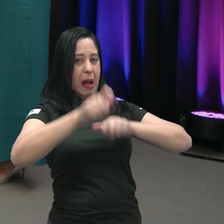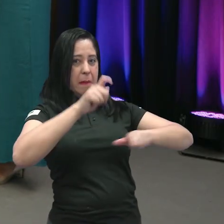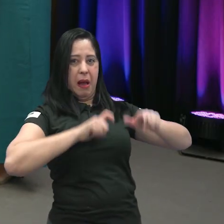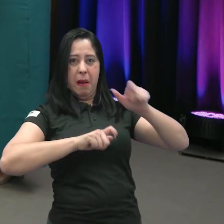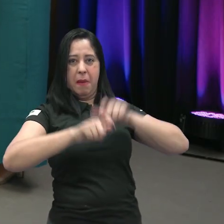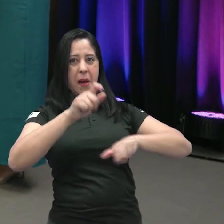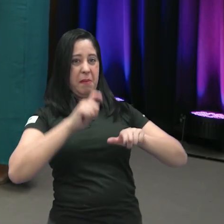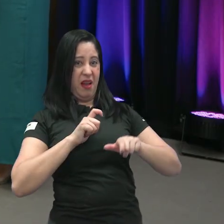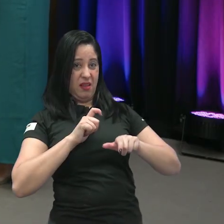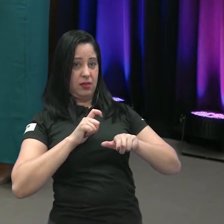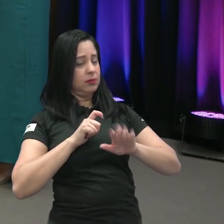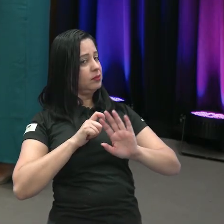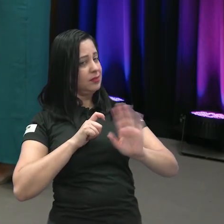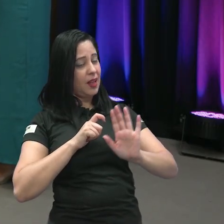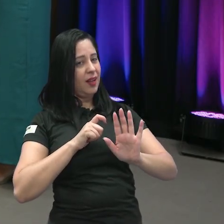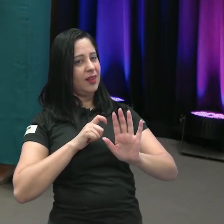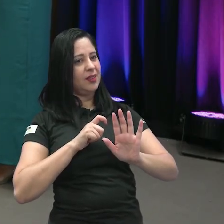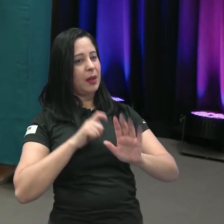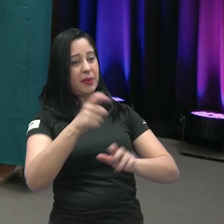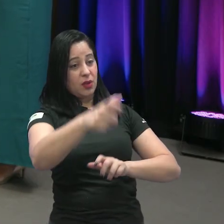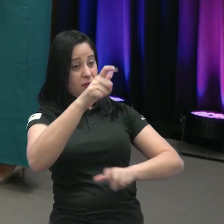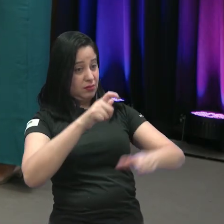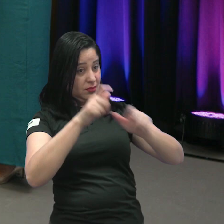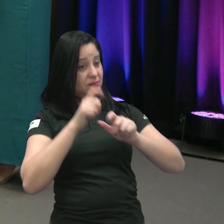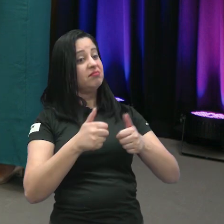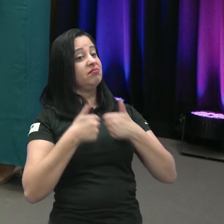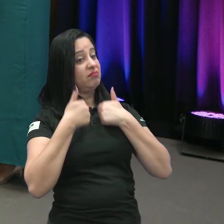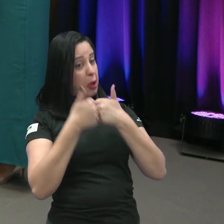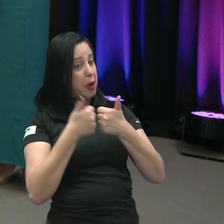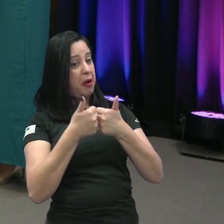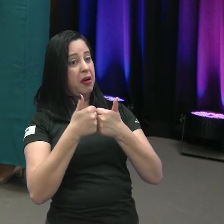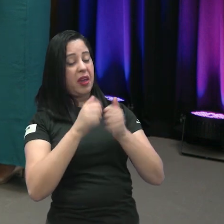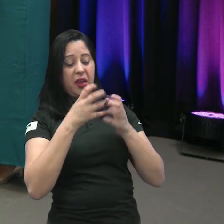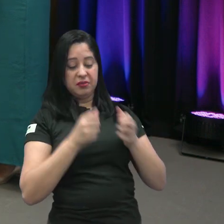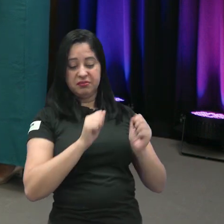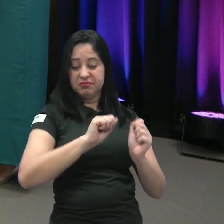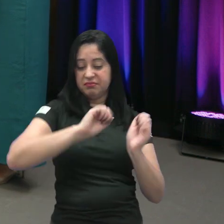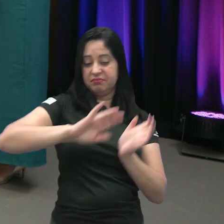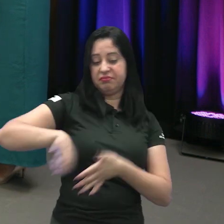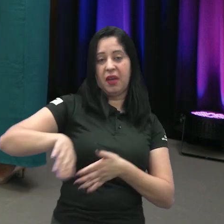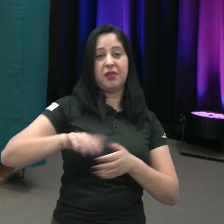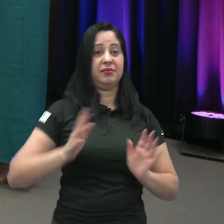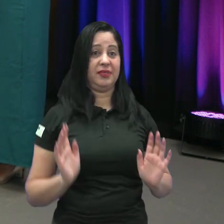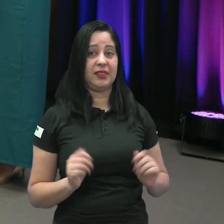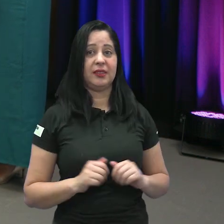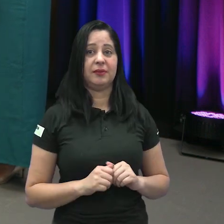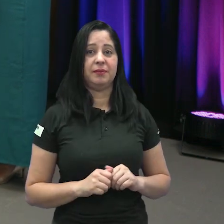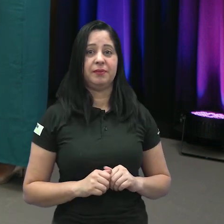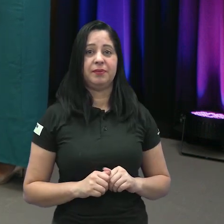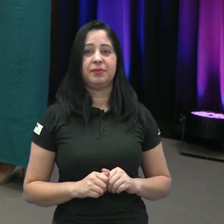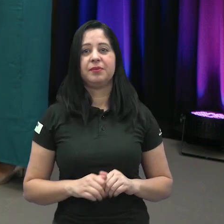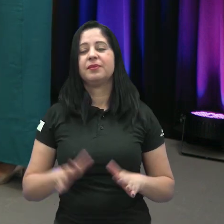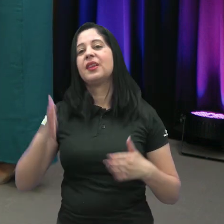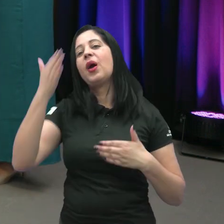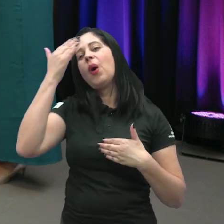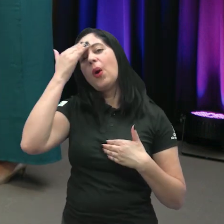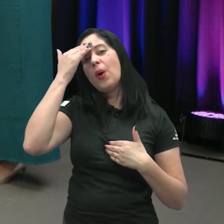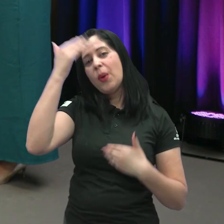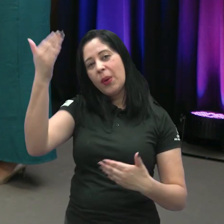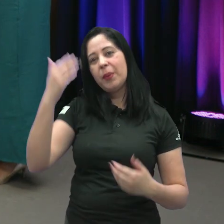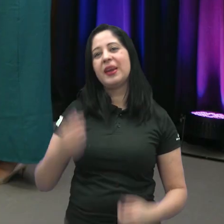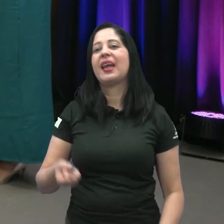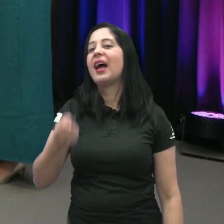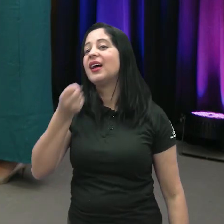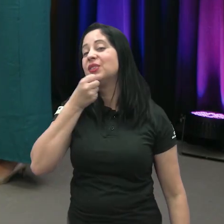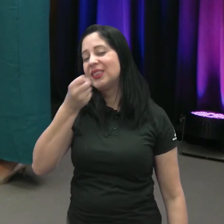Tentar transformar aquela crítica talvez soe negativa em construtiva para te Arnaldo, muito obrigada. Estamos muito